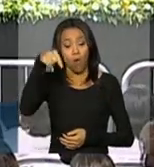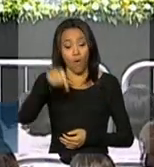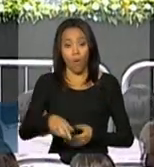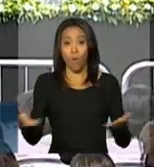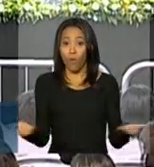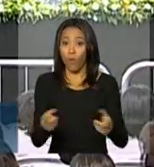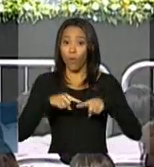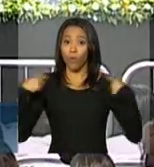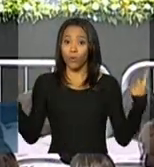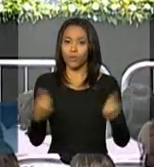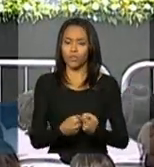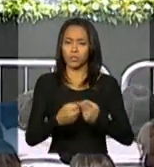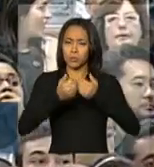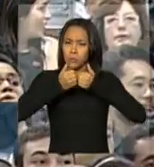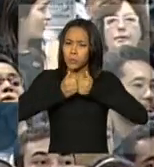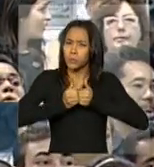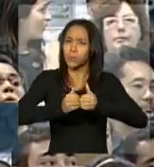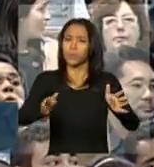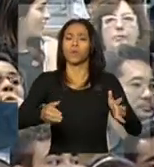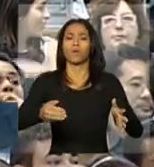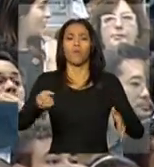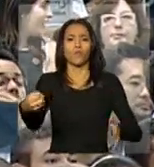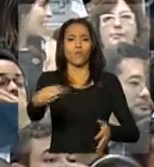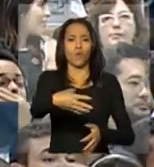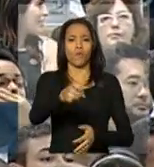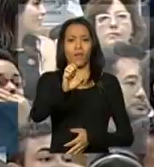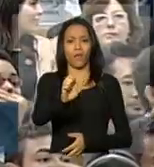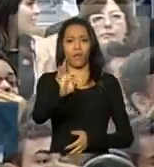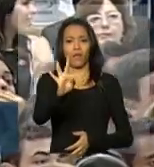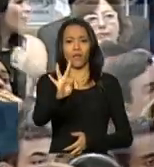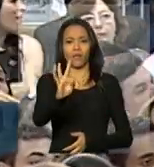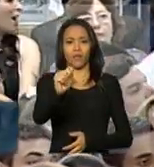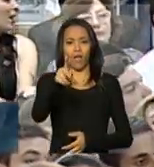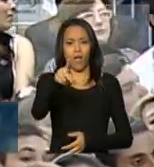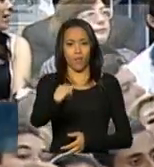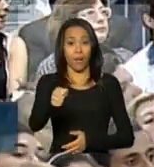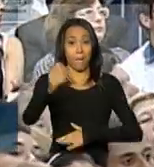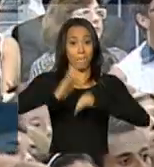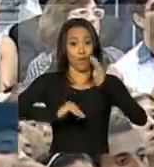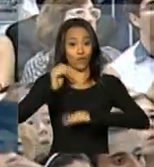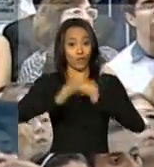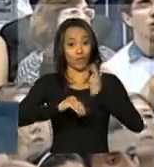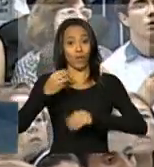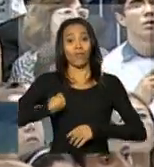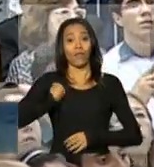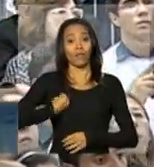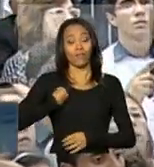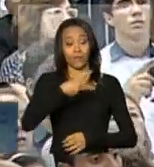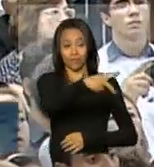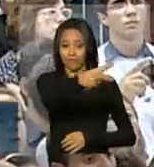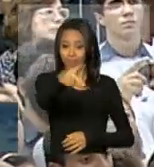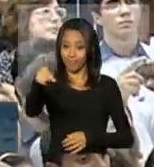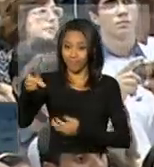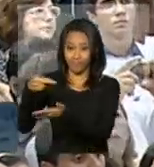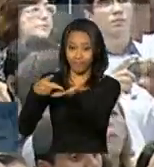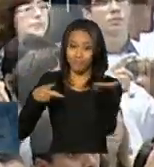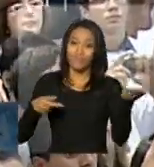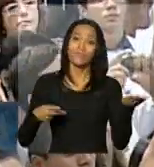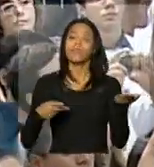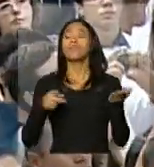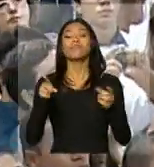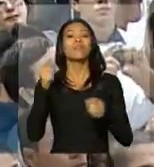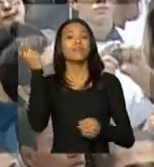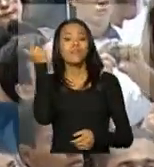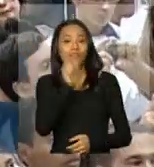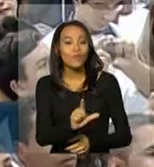cerimônia marca o início de uma nova etapa profissional na vida destes estudantes que se beneficiaram diretamente